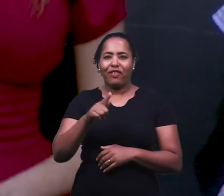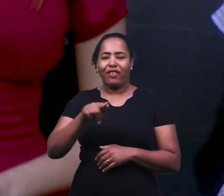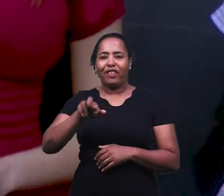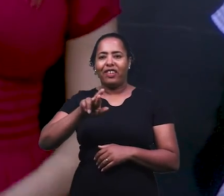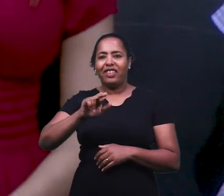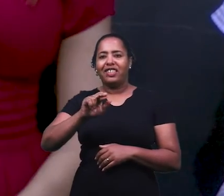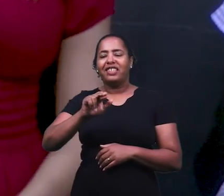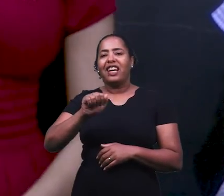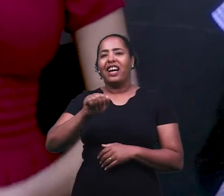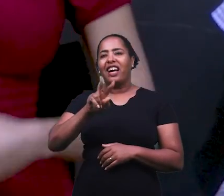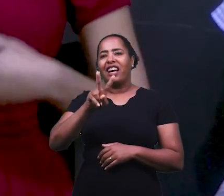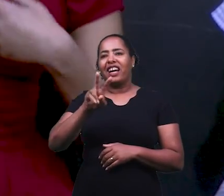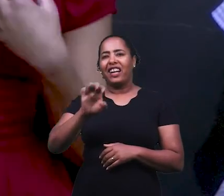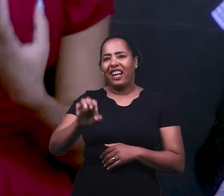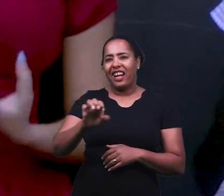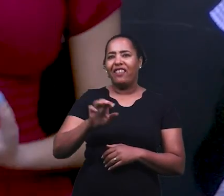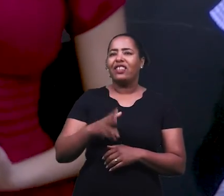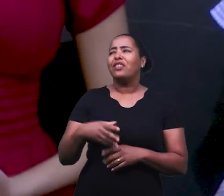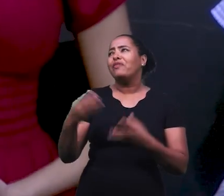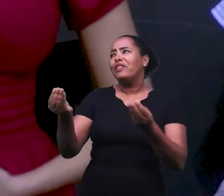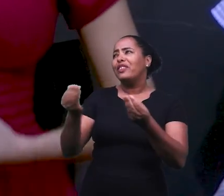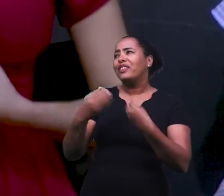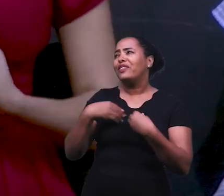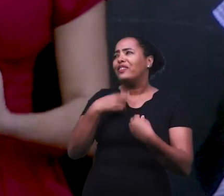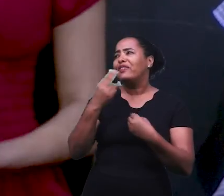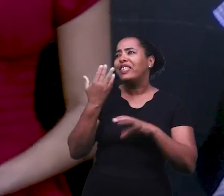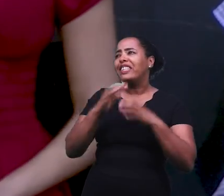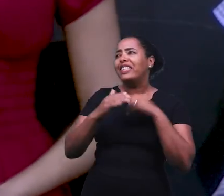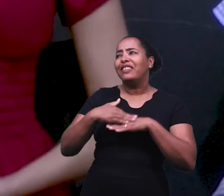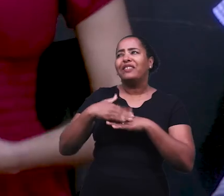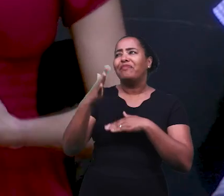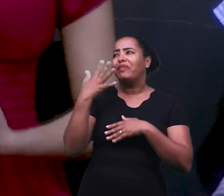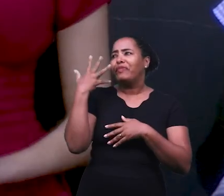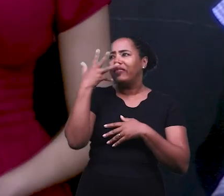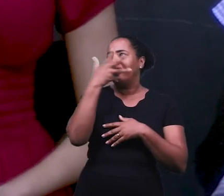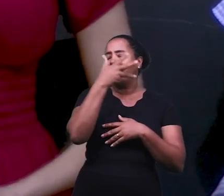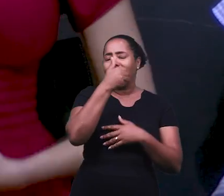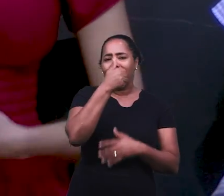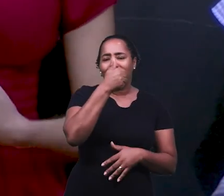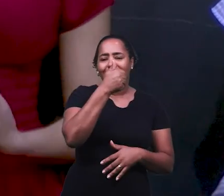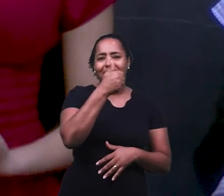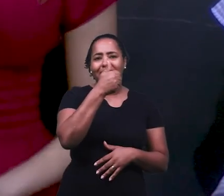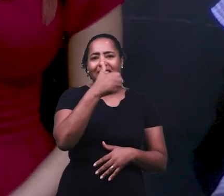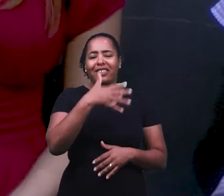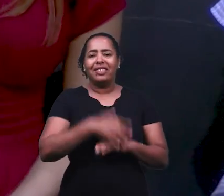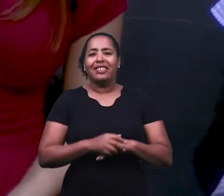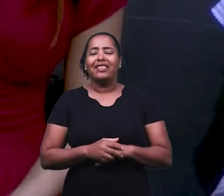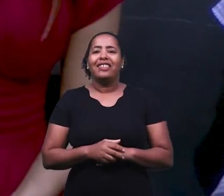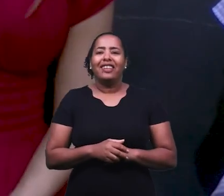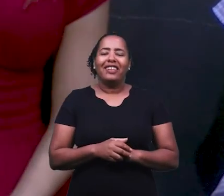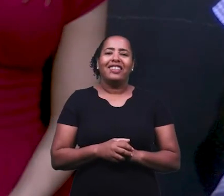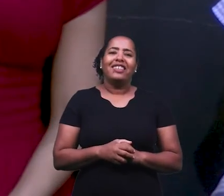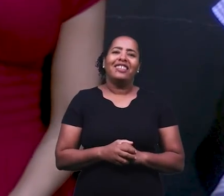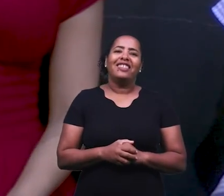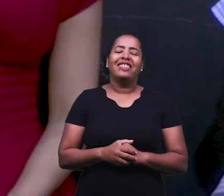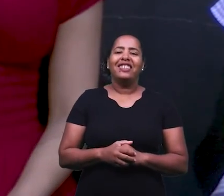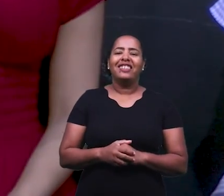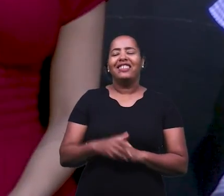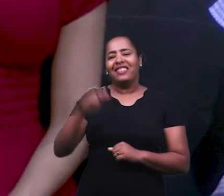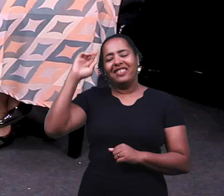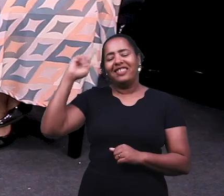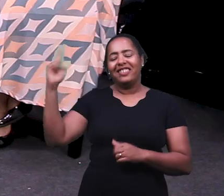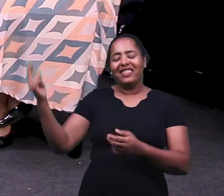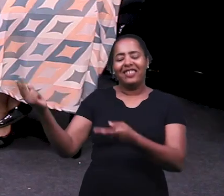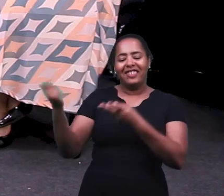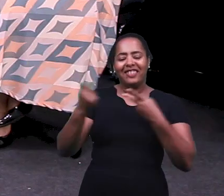grave. Pedi ao Senhor, me conceda mais grave para poder cantar mais bonito. E aí, nisso, o